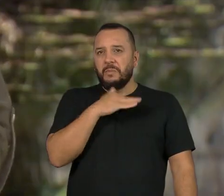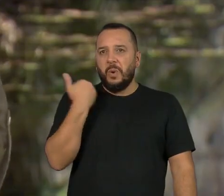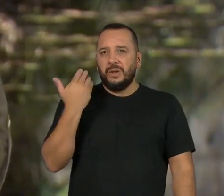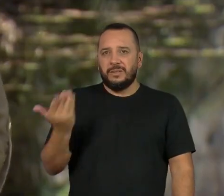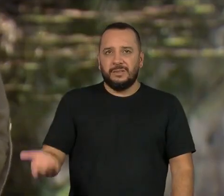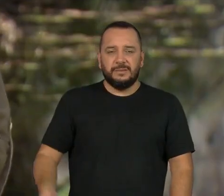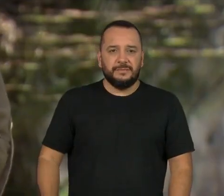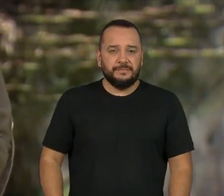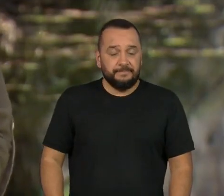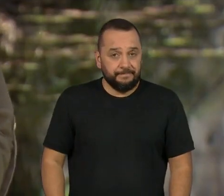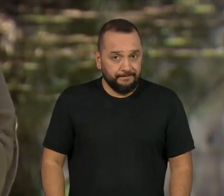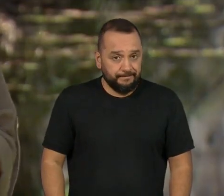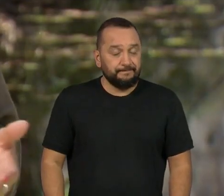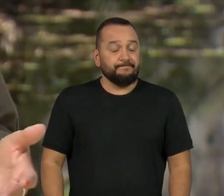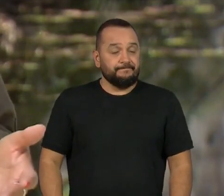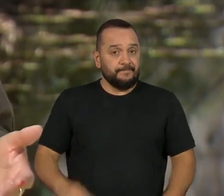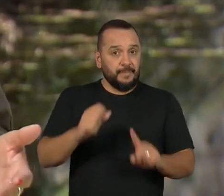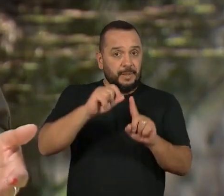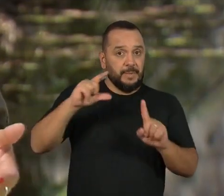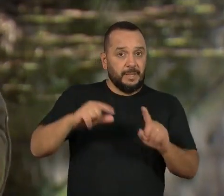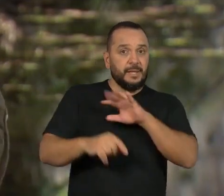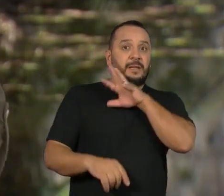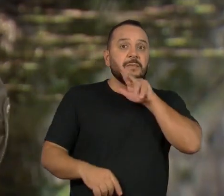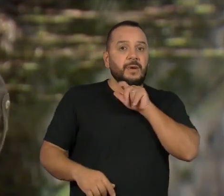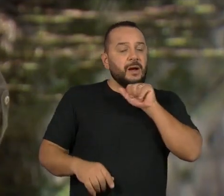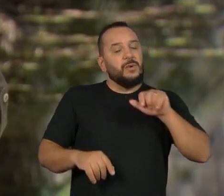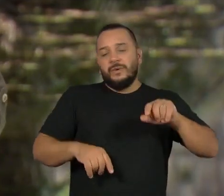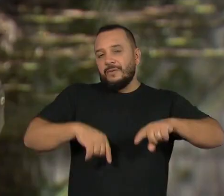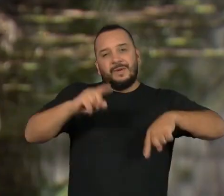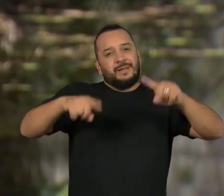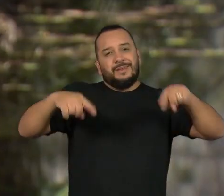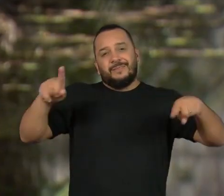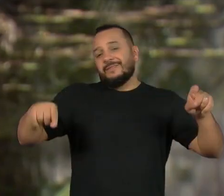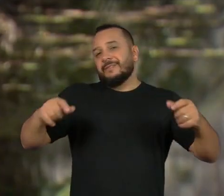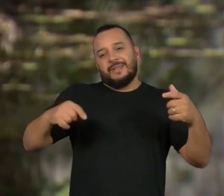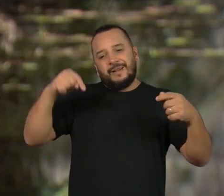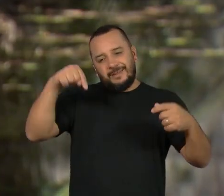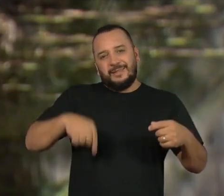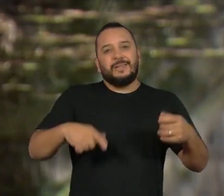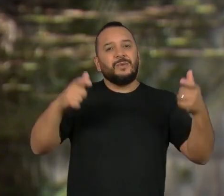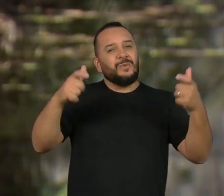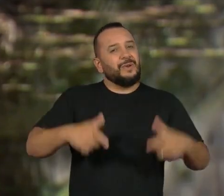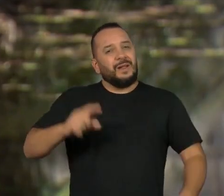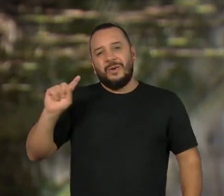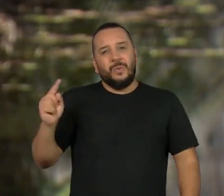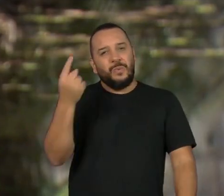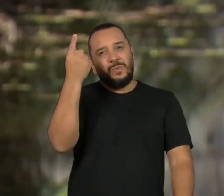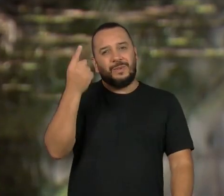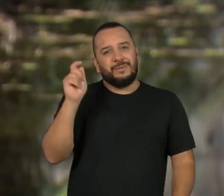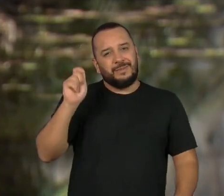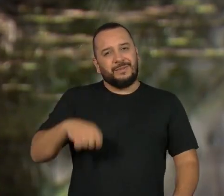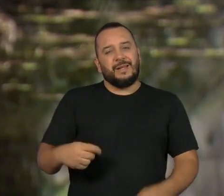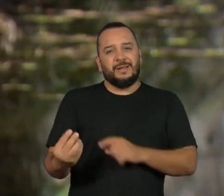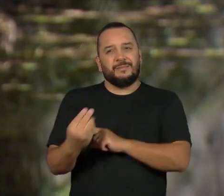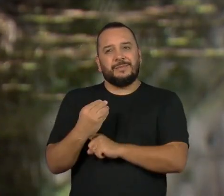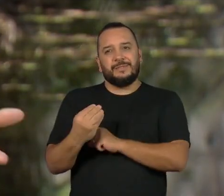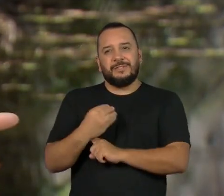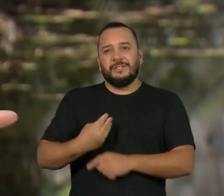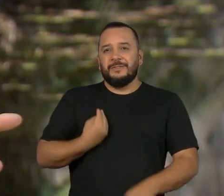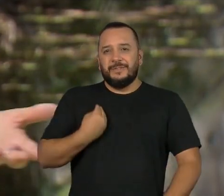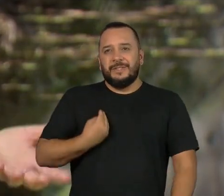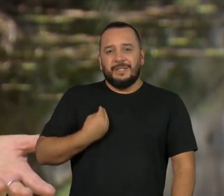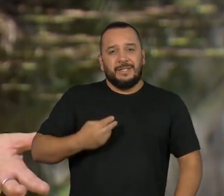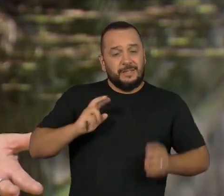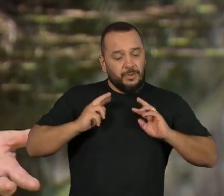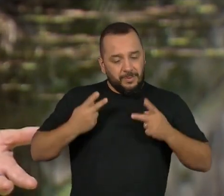espécies de plantas e animais é o que faz do nosso planeta um lugar único, capaz de sustentar a vida de espécies como a